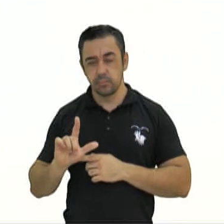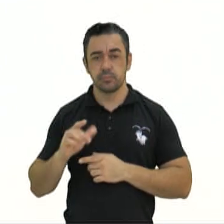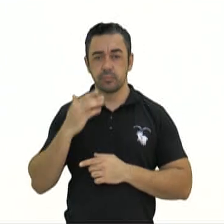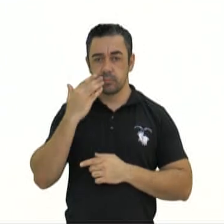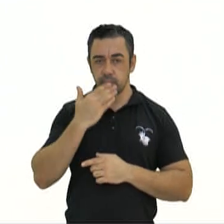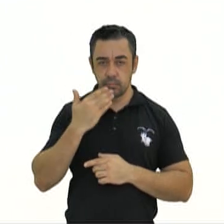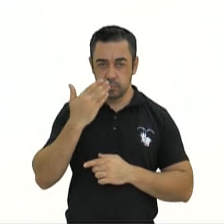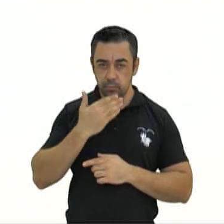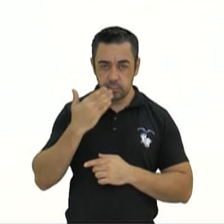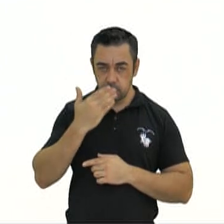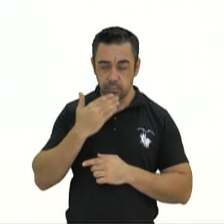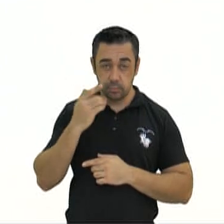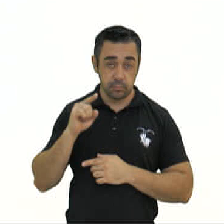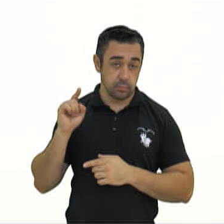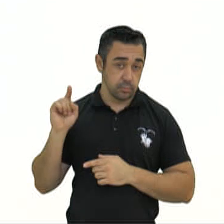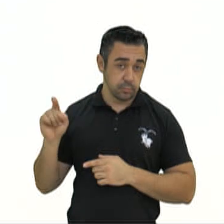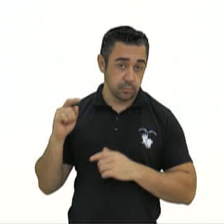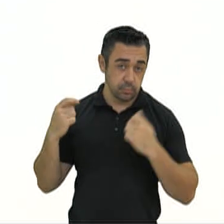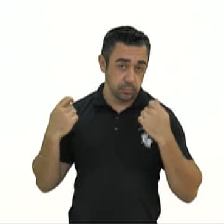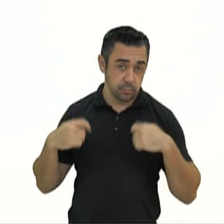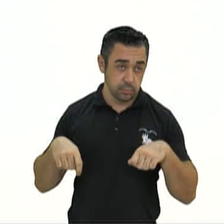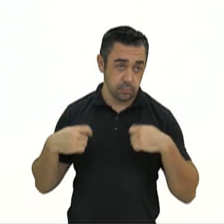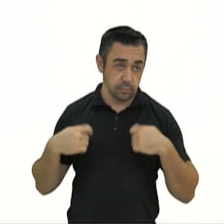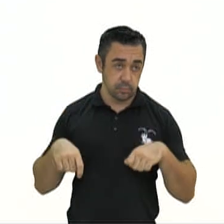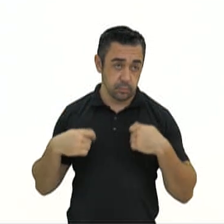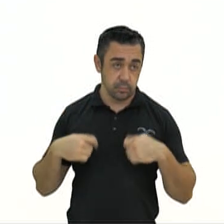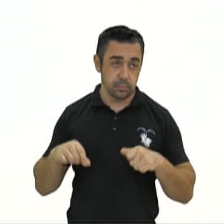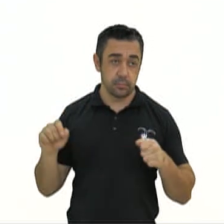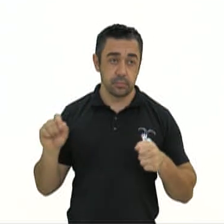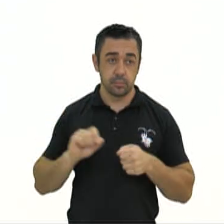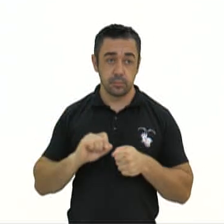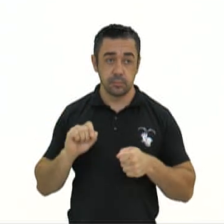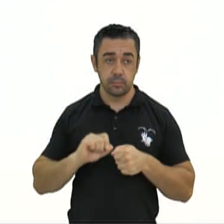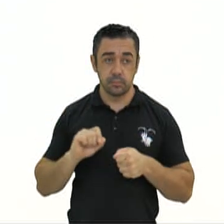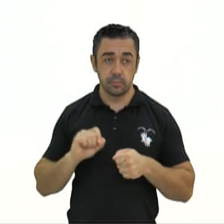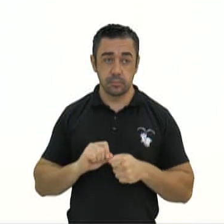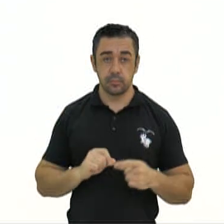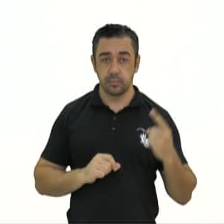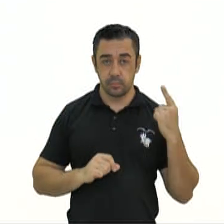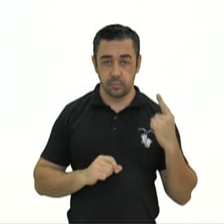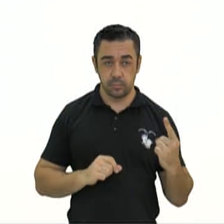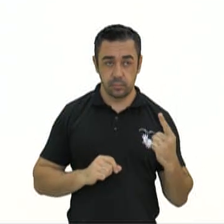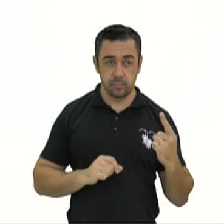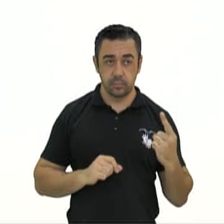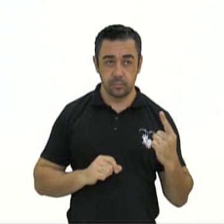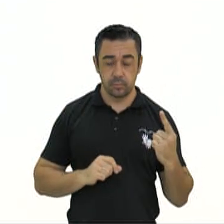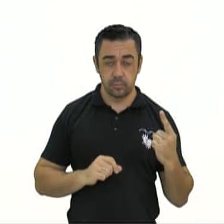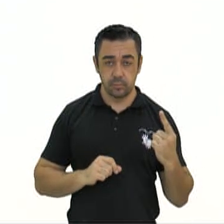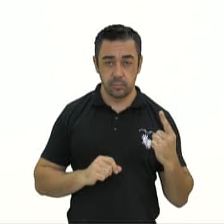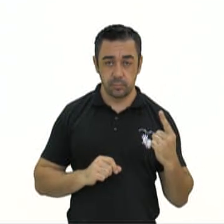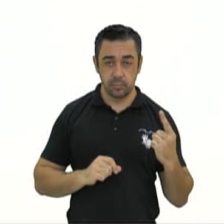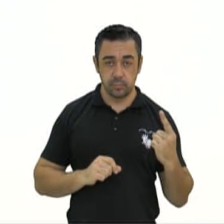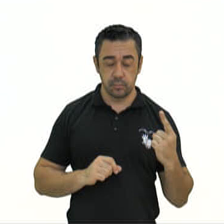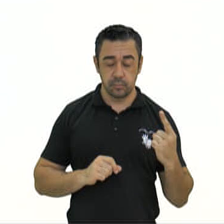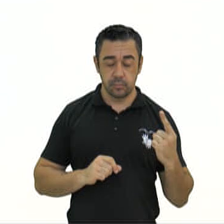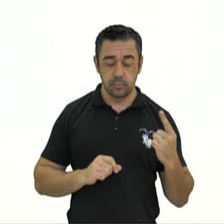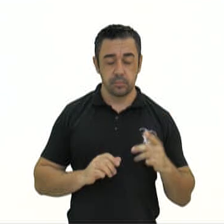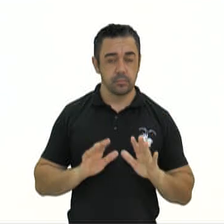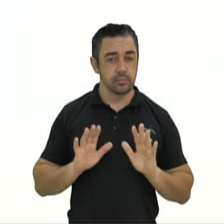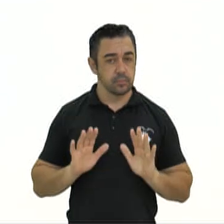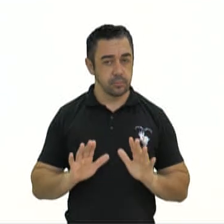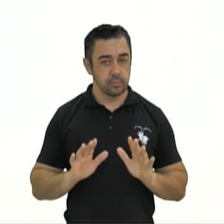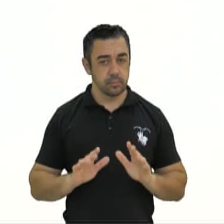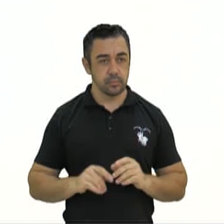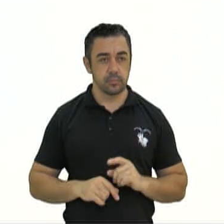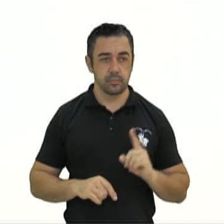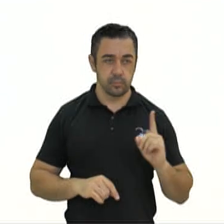leite, no mínimo, ela precisa para produzir um desses tablets? Lembrando